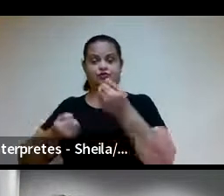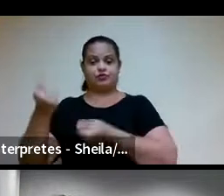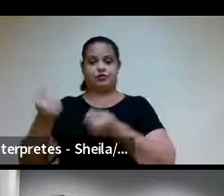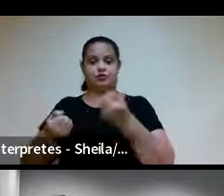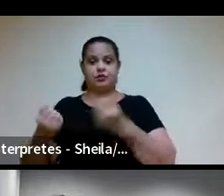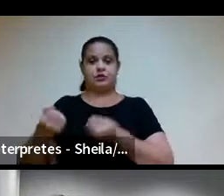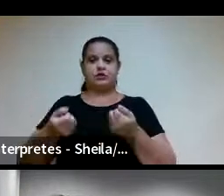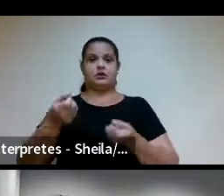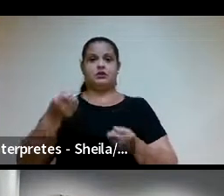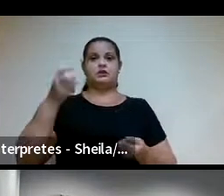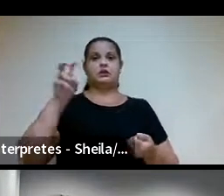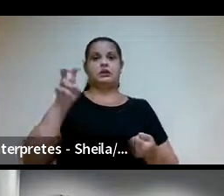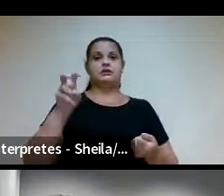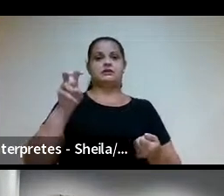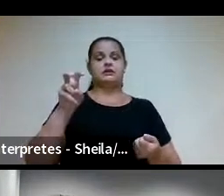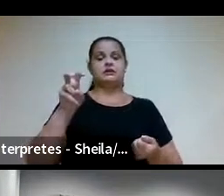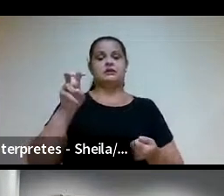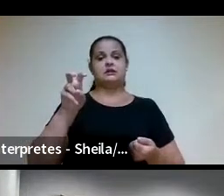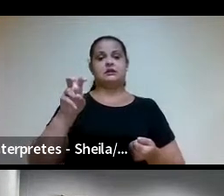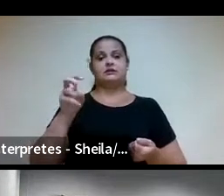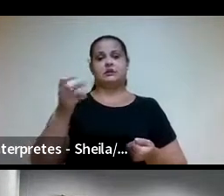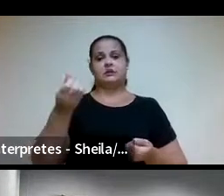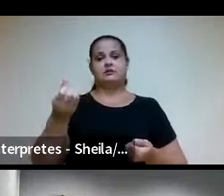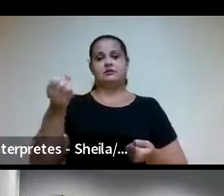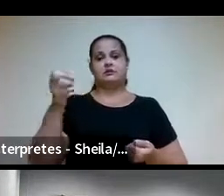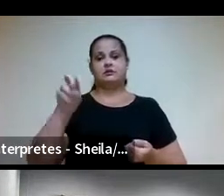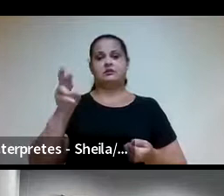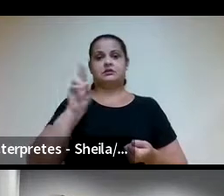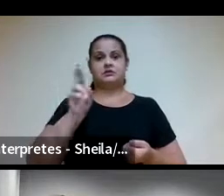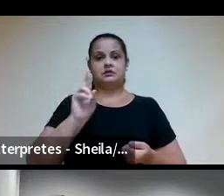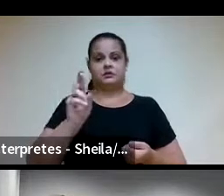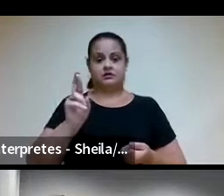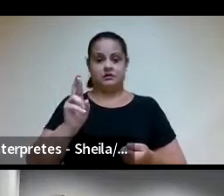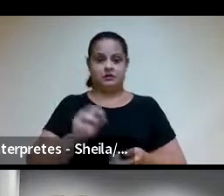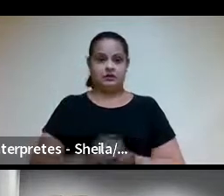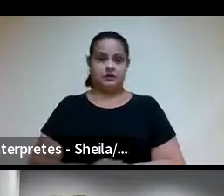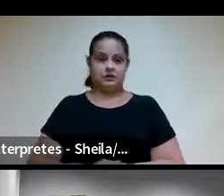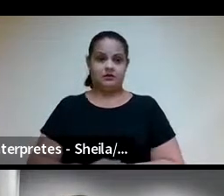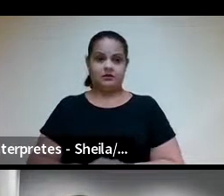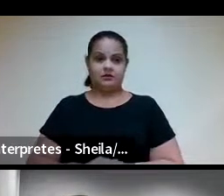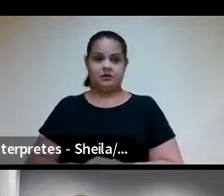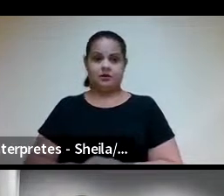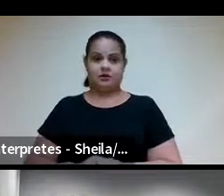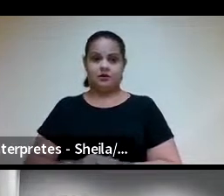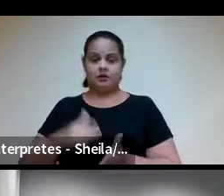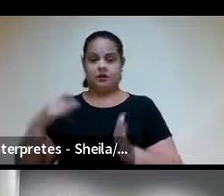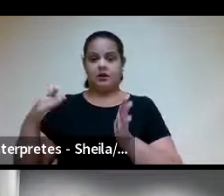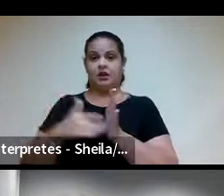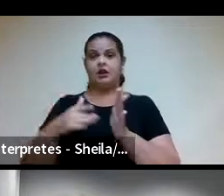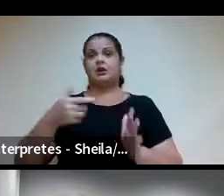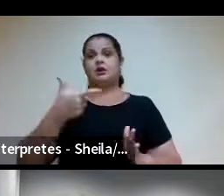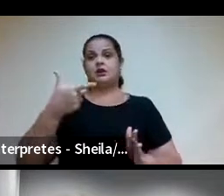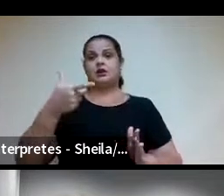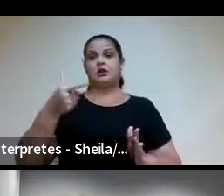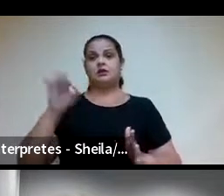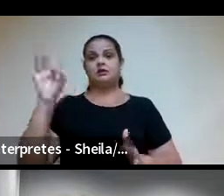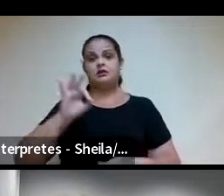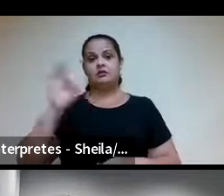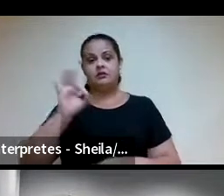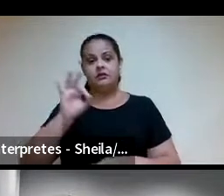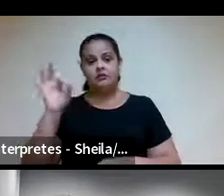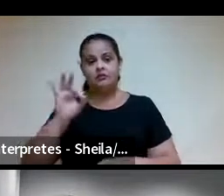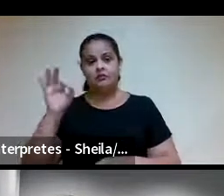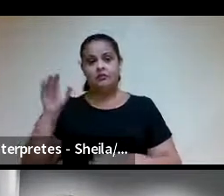R$ 3.525,56, ou seja, 20% do total de seus gastos de campanha nos termos daquele dispositivo legal. Ao final, pugna